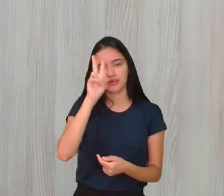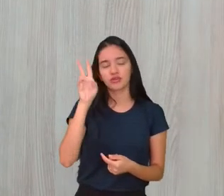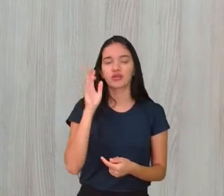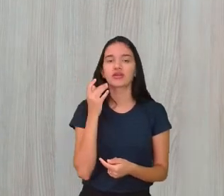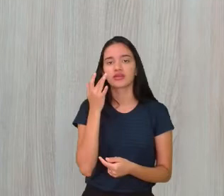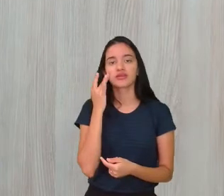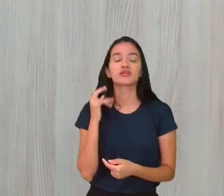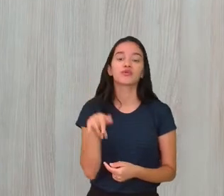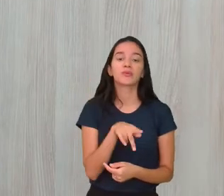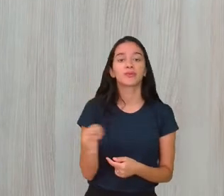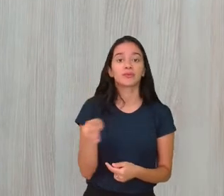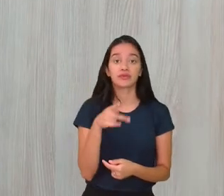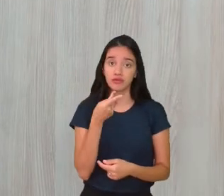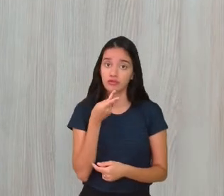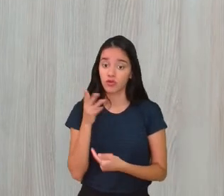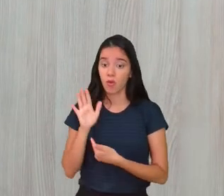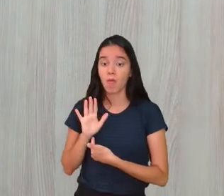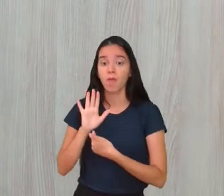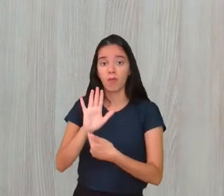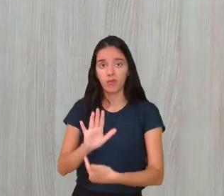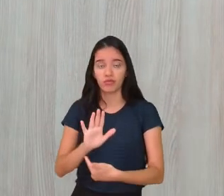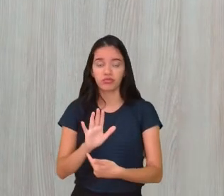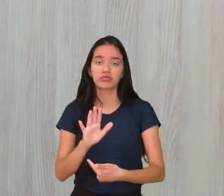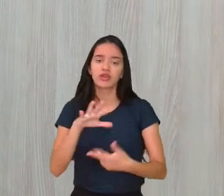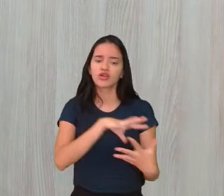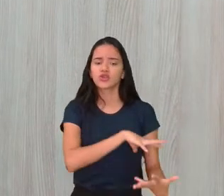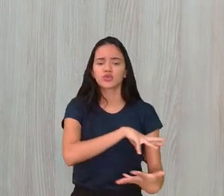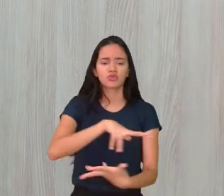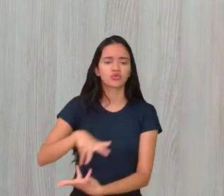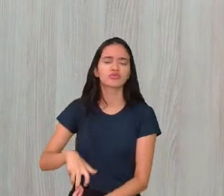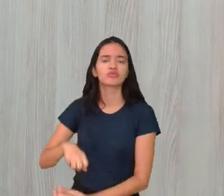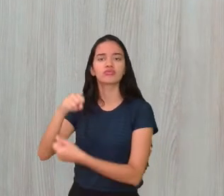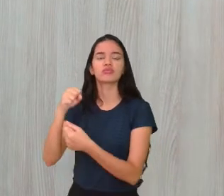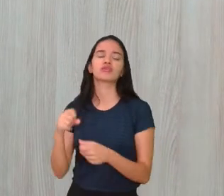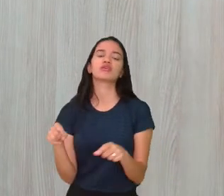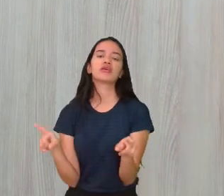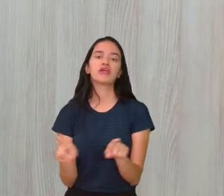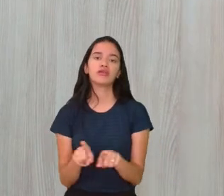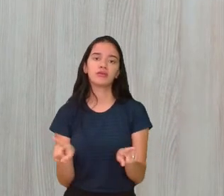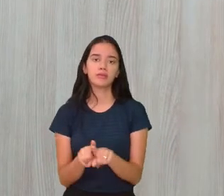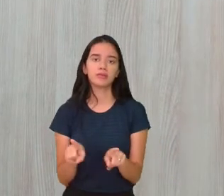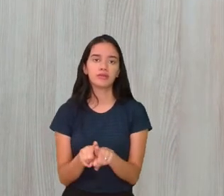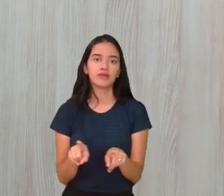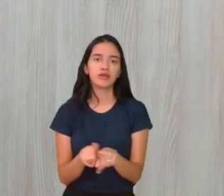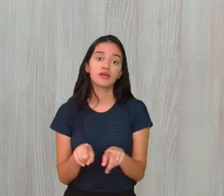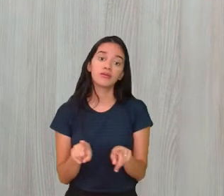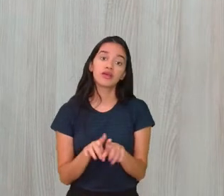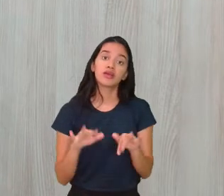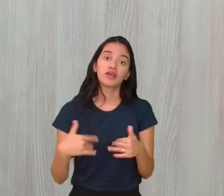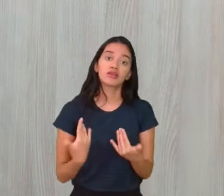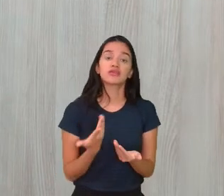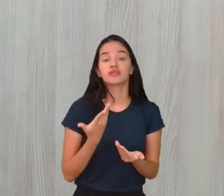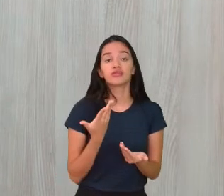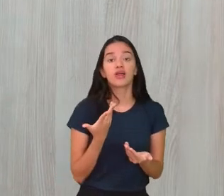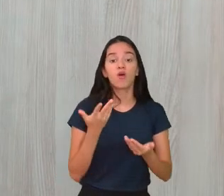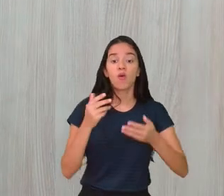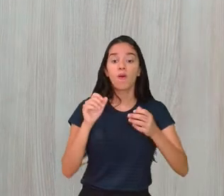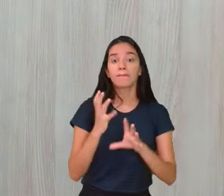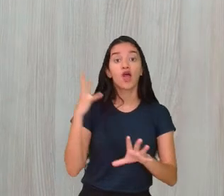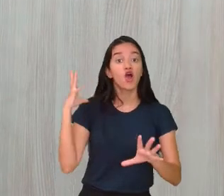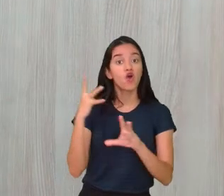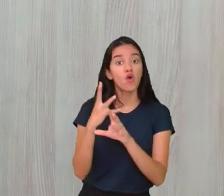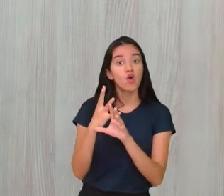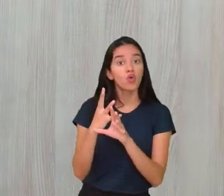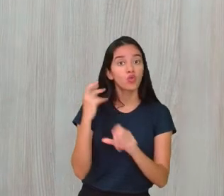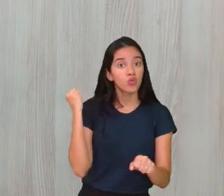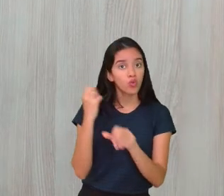as indústrias falam, né, da sustentabilidade e, ao mesmo tempo, não fazem a sua parte. Né? O lucro, veja que na